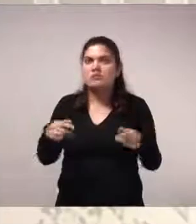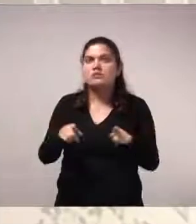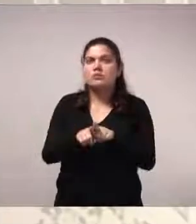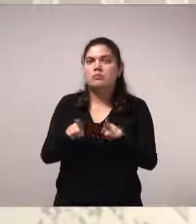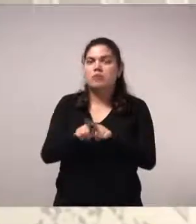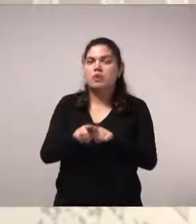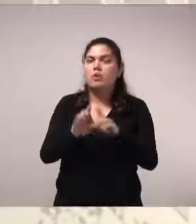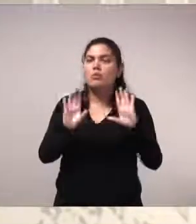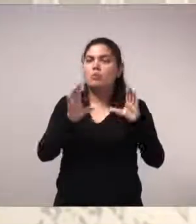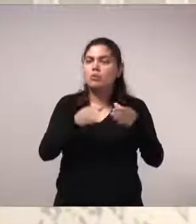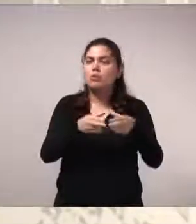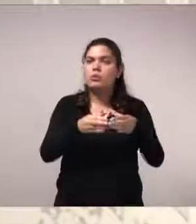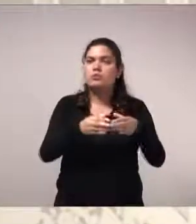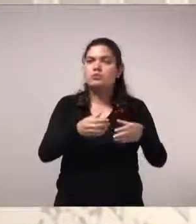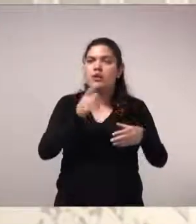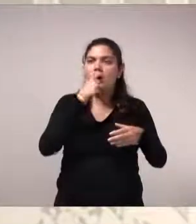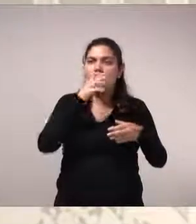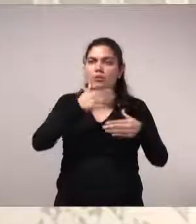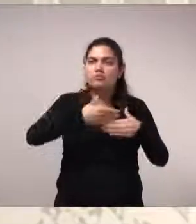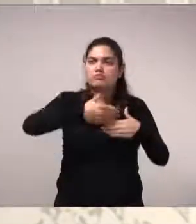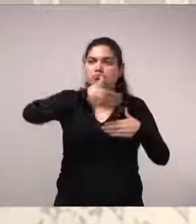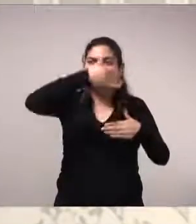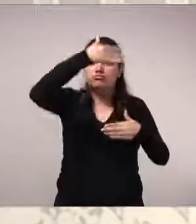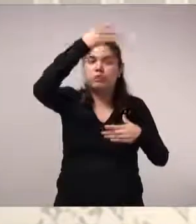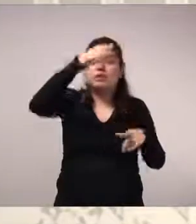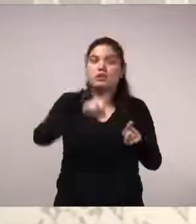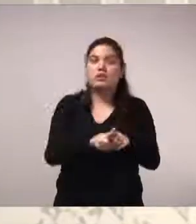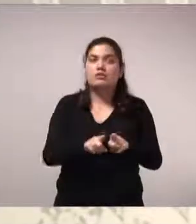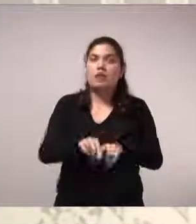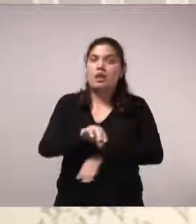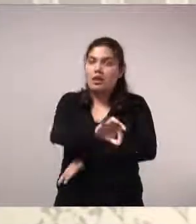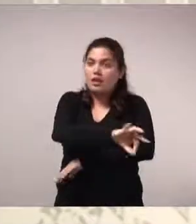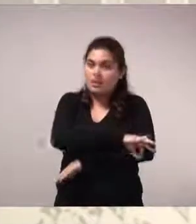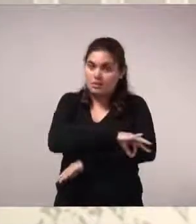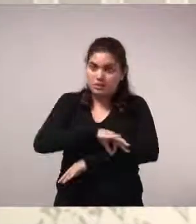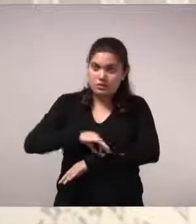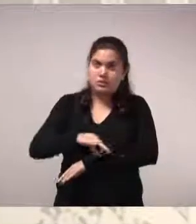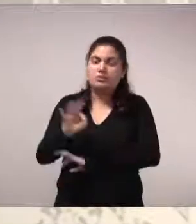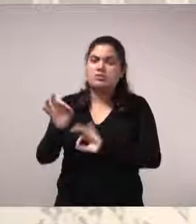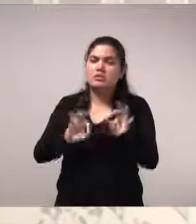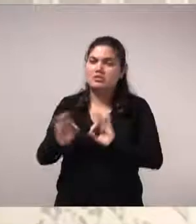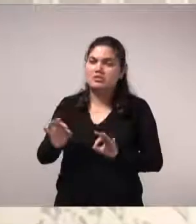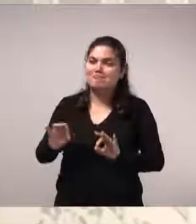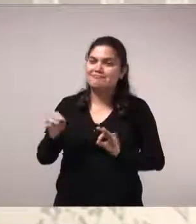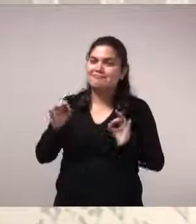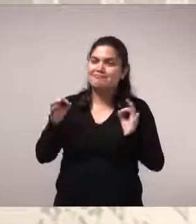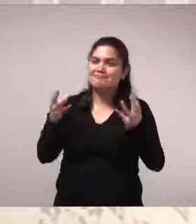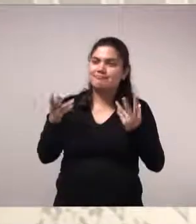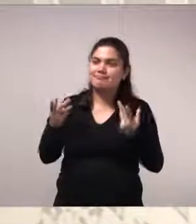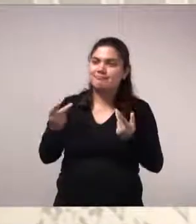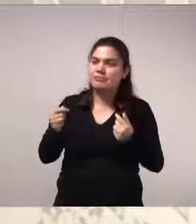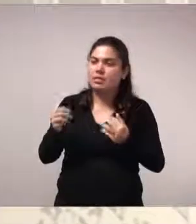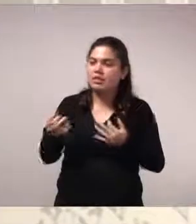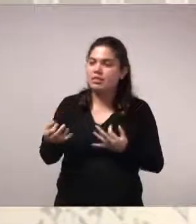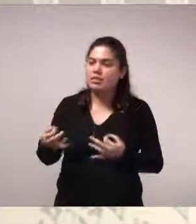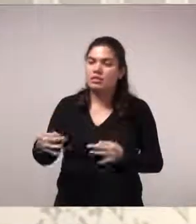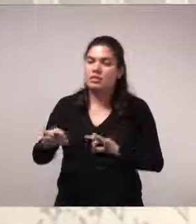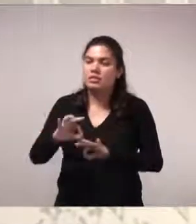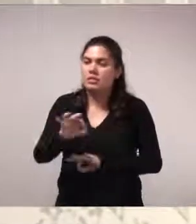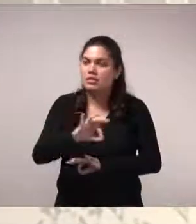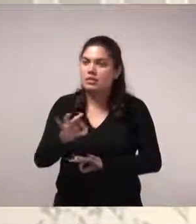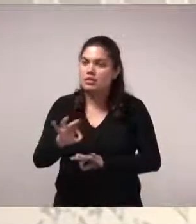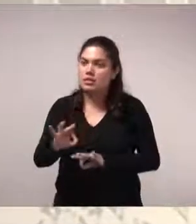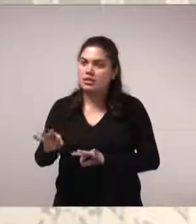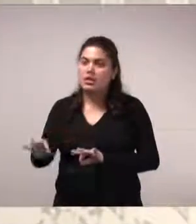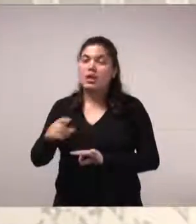espelhos da água, o pessoal da arquitetura, que zela pelo patrimônio estético da Câmara, O Ecocâmara, que faz a